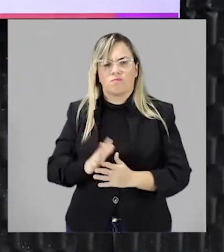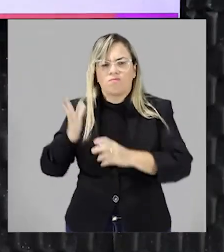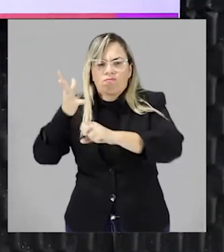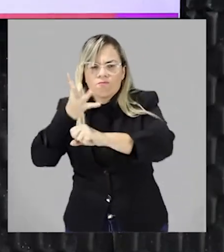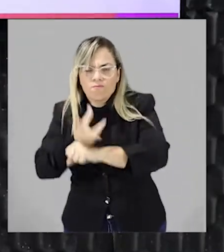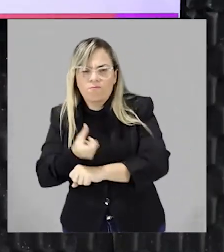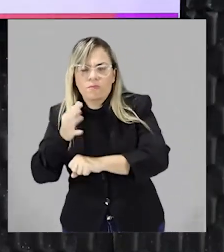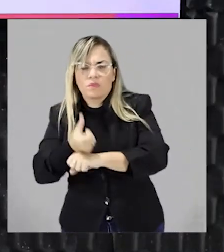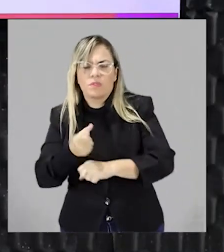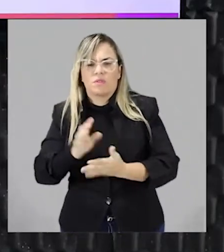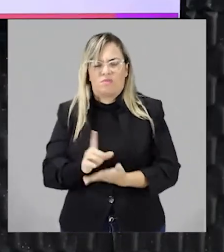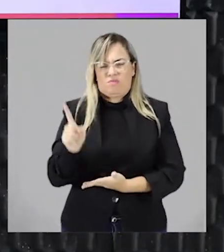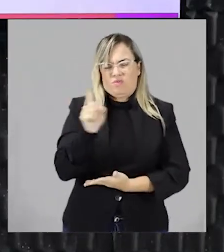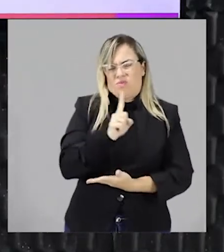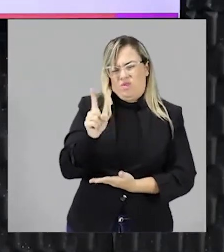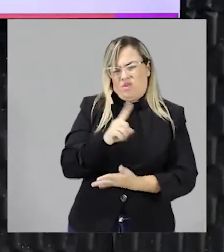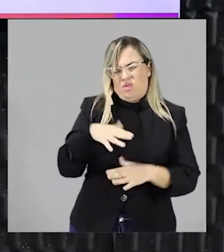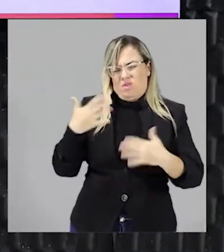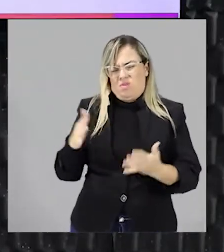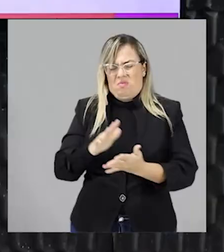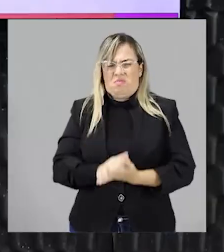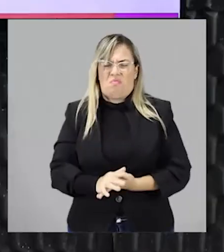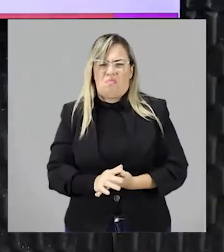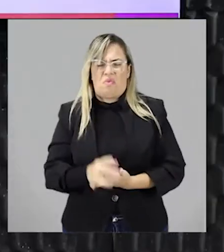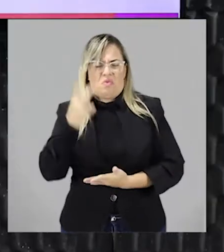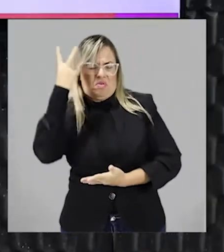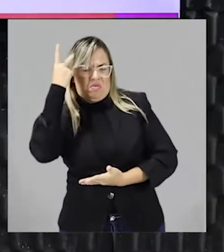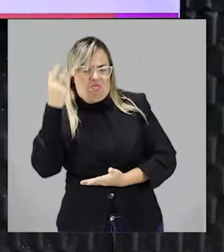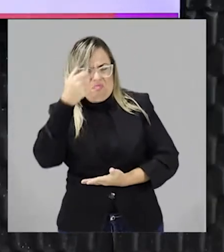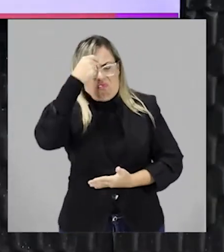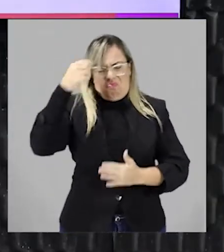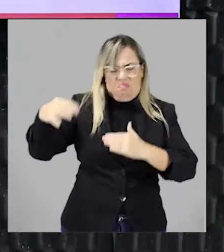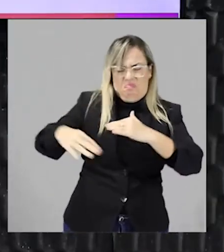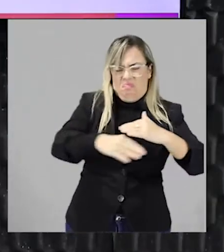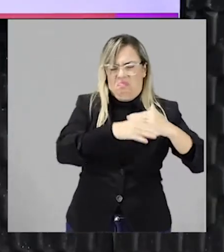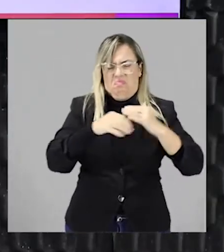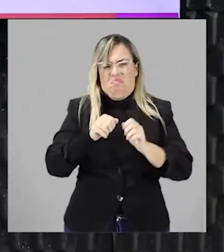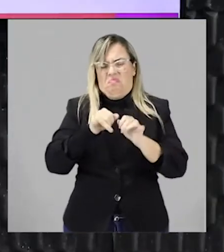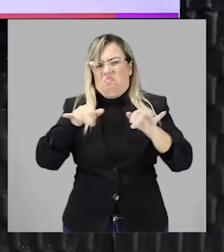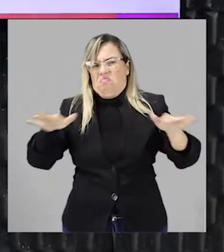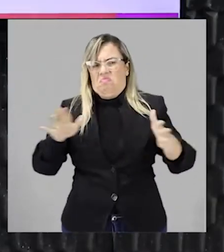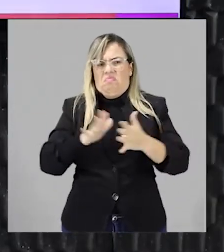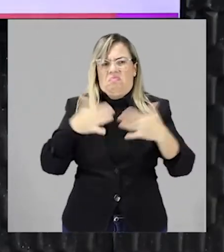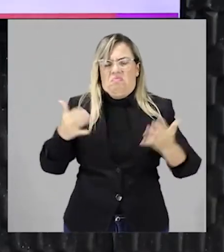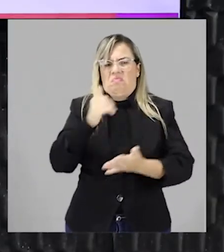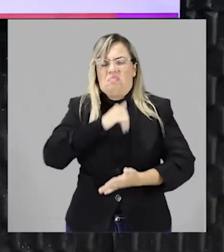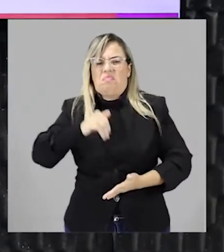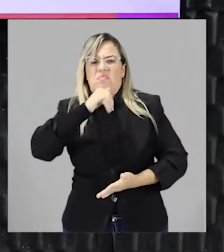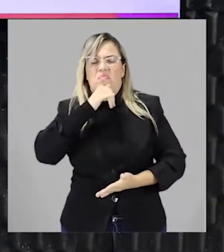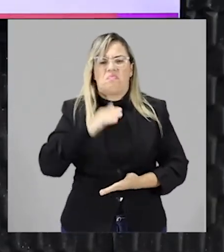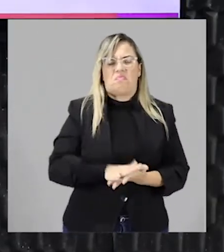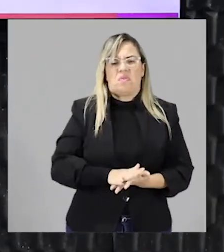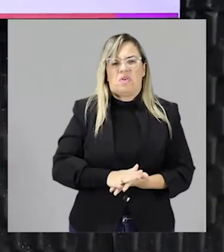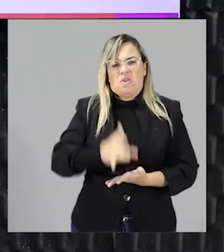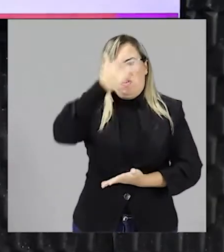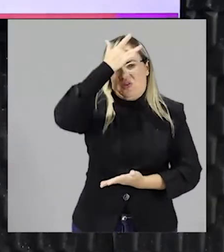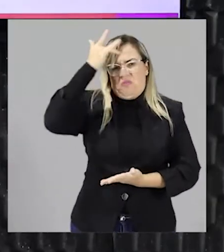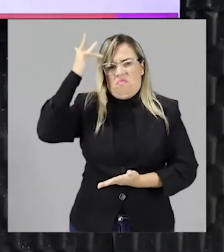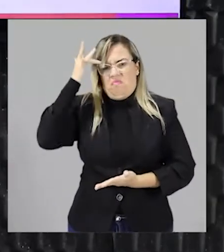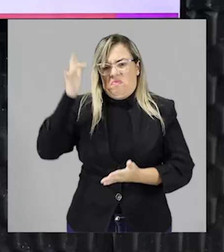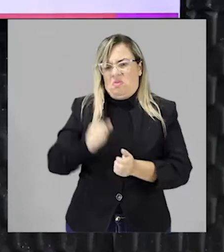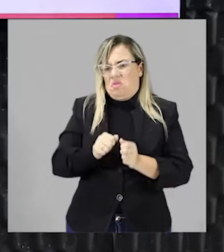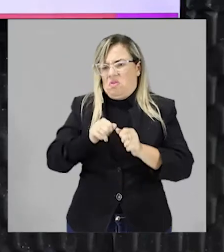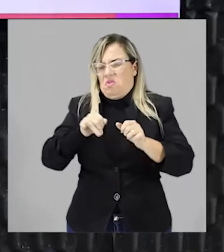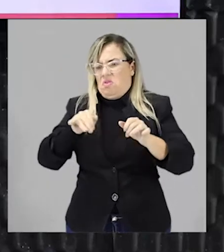convincentes. Não vale usar argumentos gerais, argumentos amplos. Por exemplo, a saúde mental afeta muitas pessoas. É